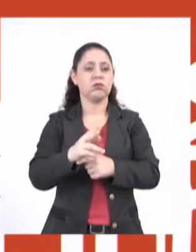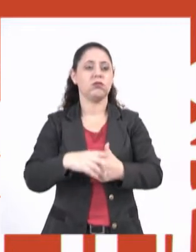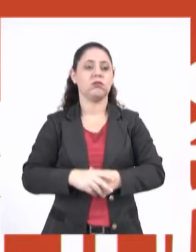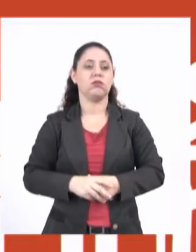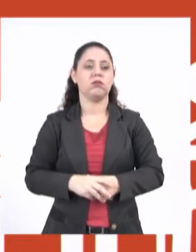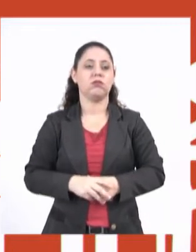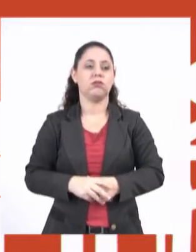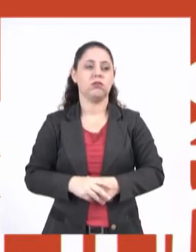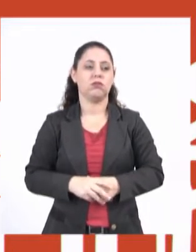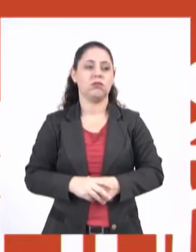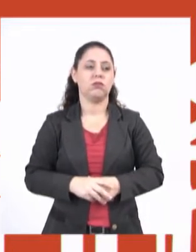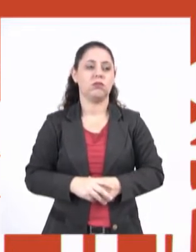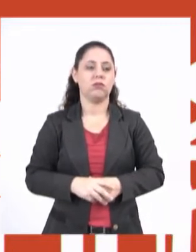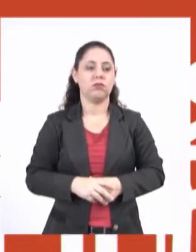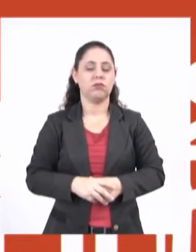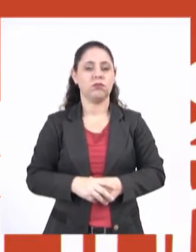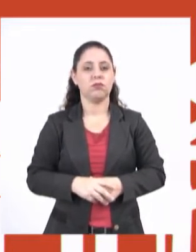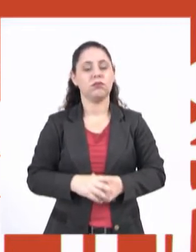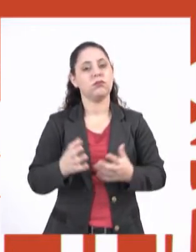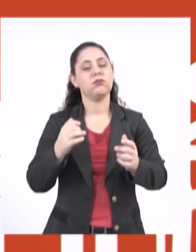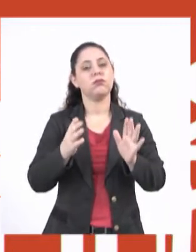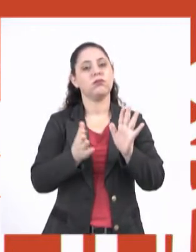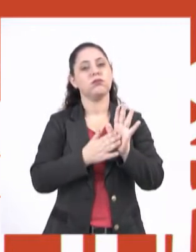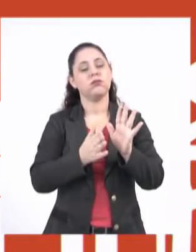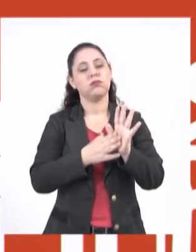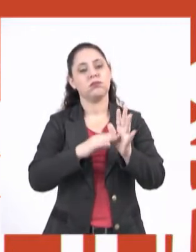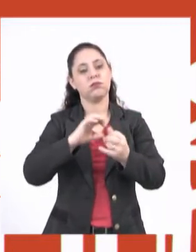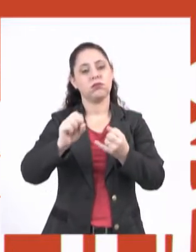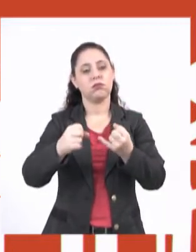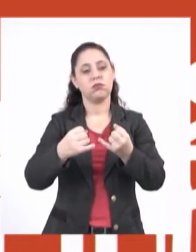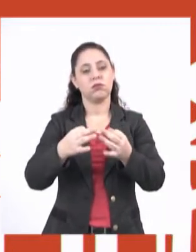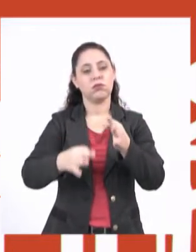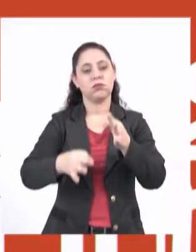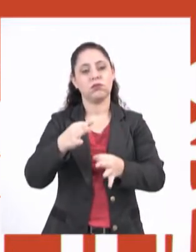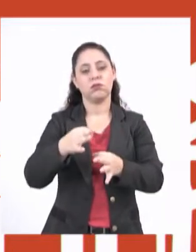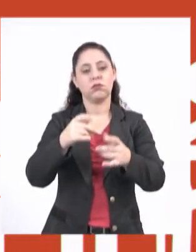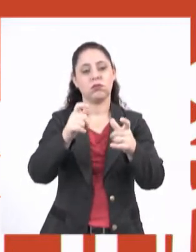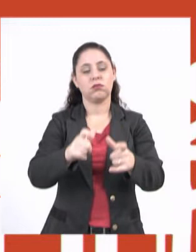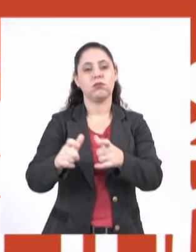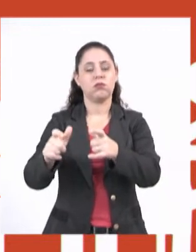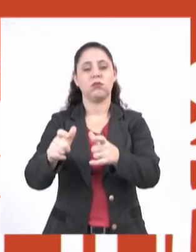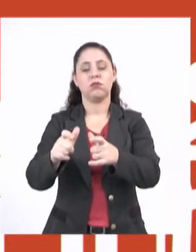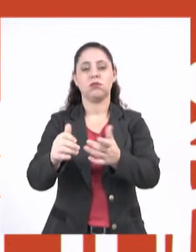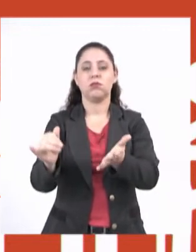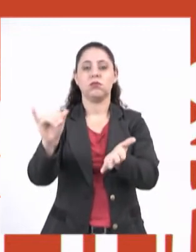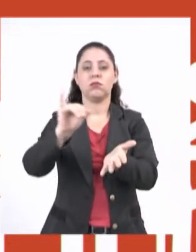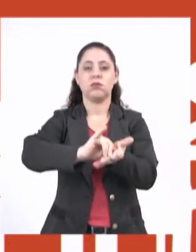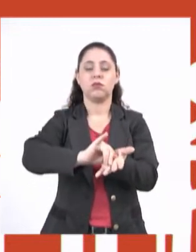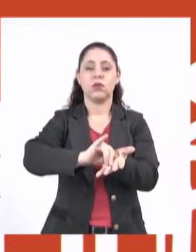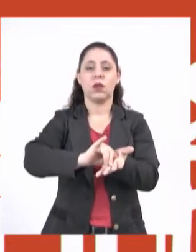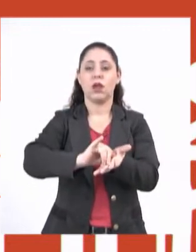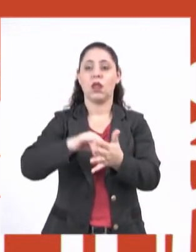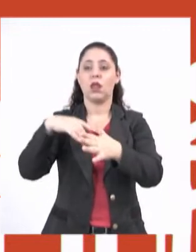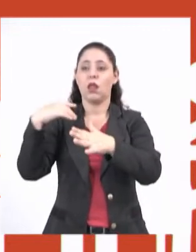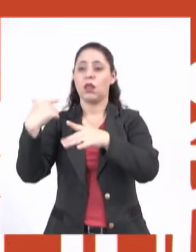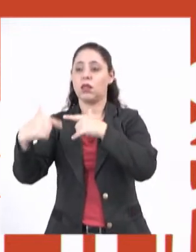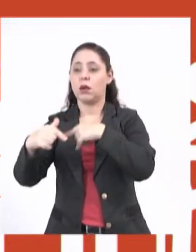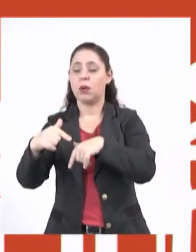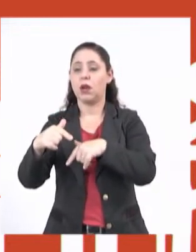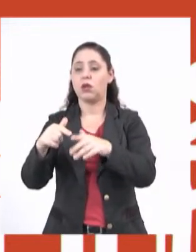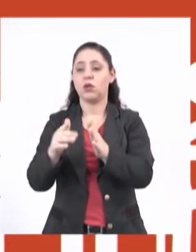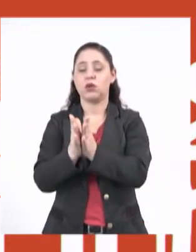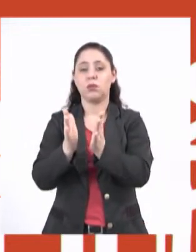E a gente pretende propô-los inicialmente, né, em áreas centrais da cidade para trabalhadores de baixa renda,